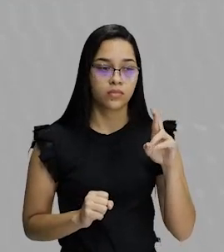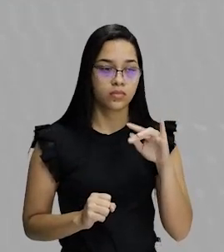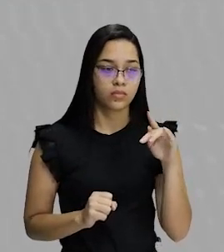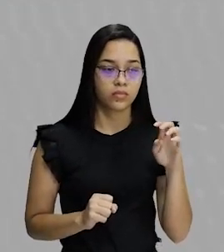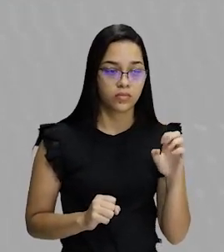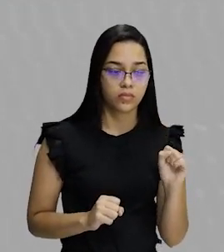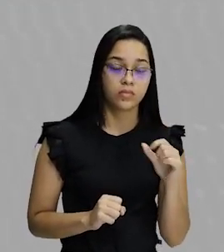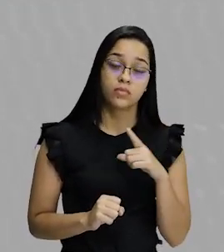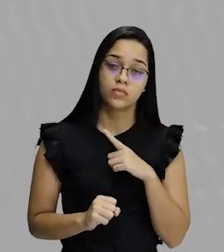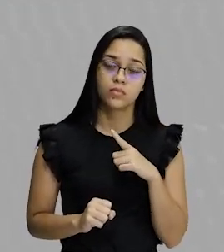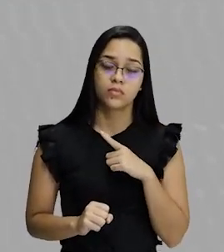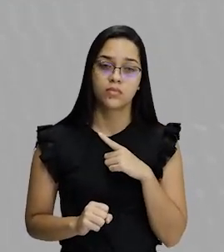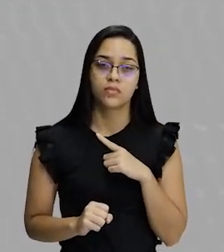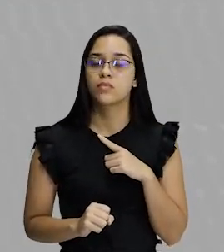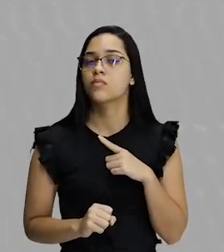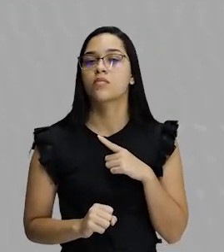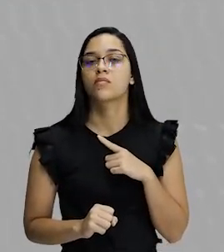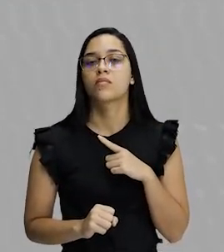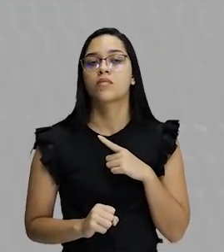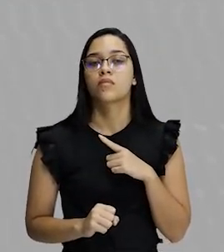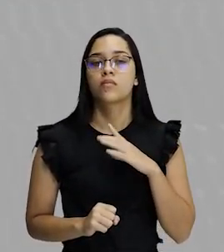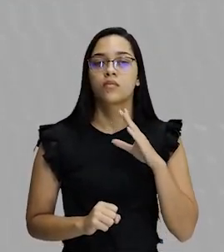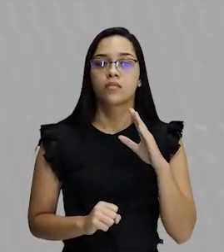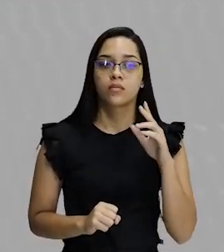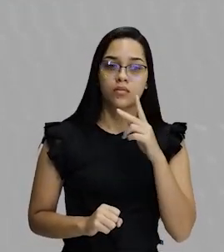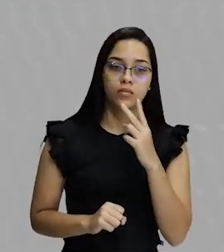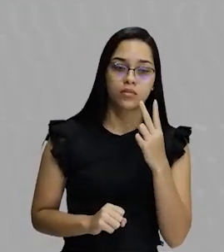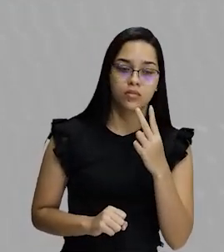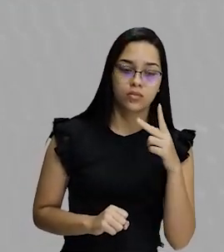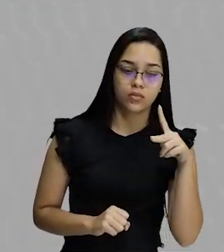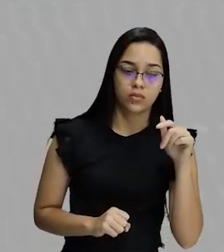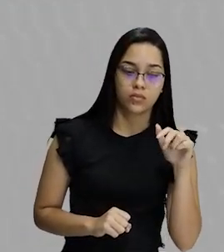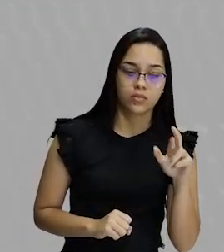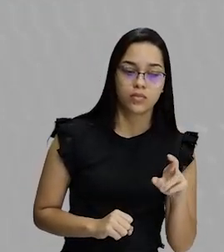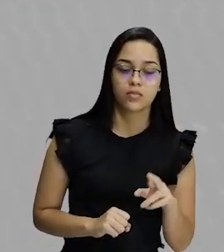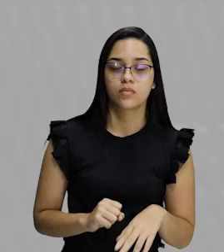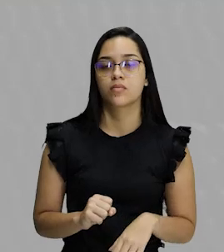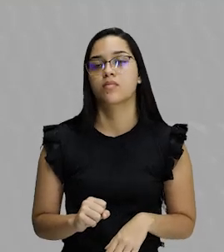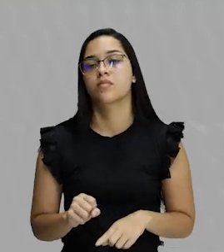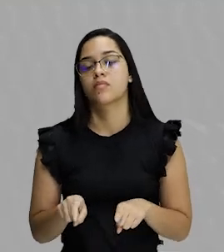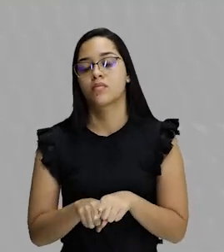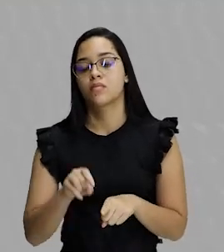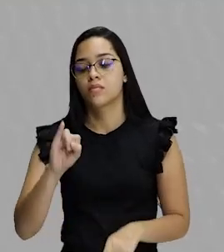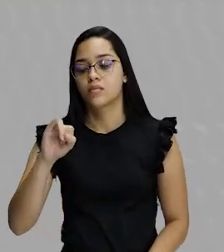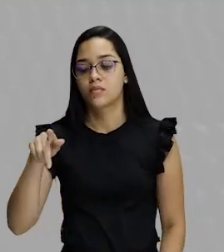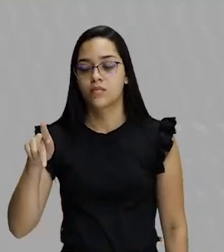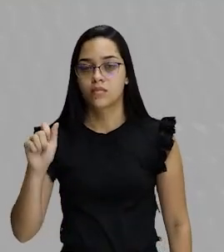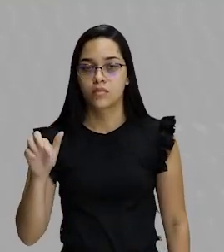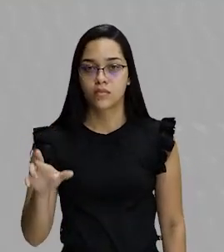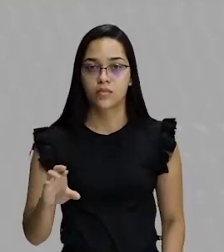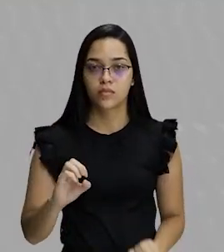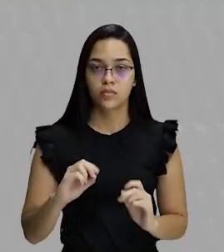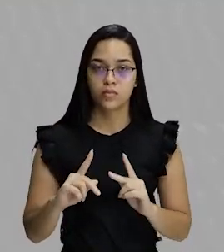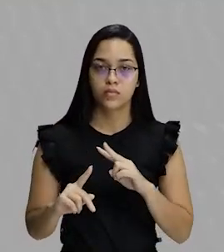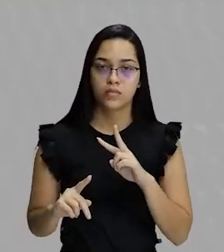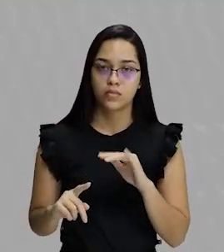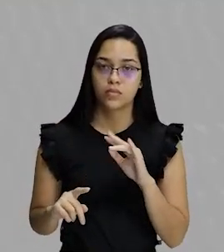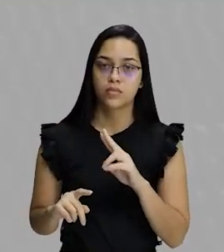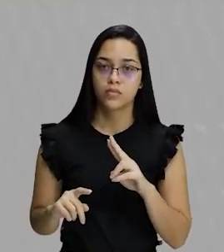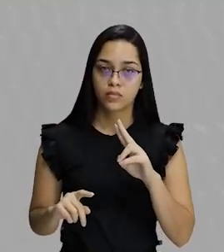dos quadrantes, né? Na bissetriz do quadrante par, na bissetriz do quadrante ímpar, certo? Então a gente vai